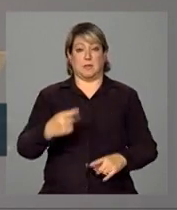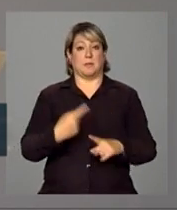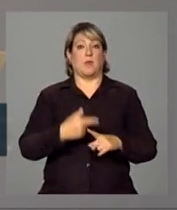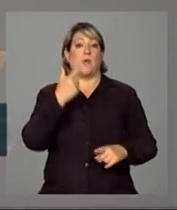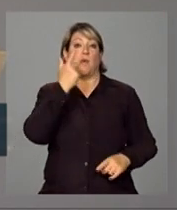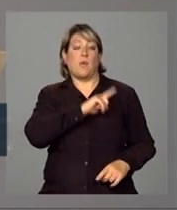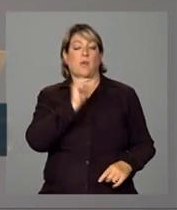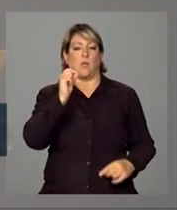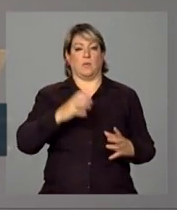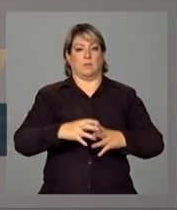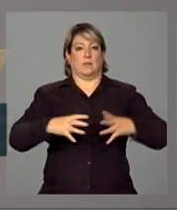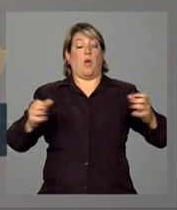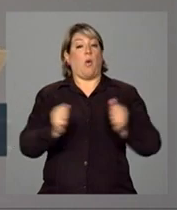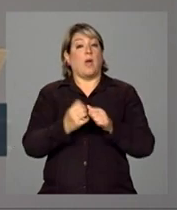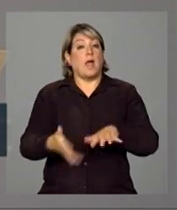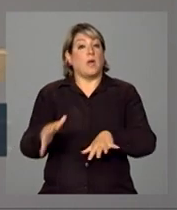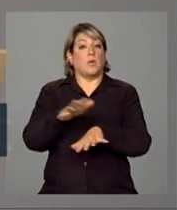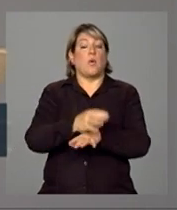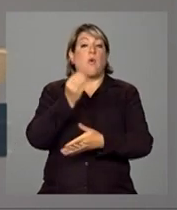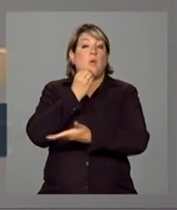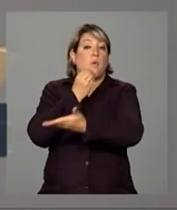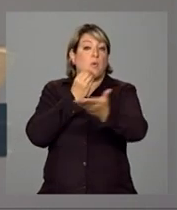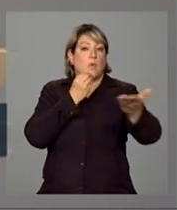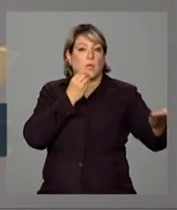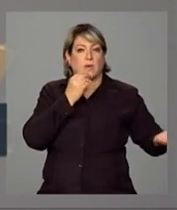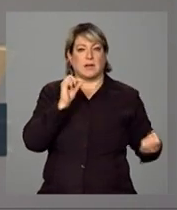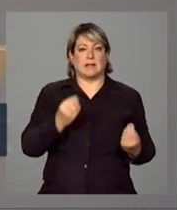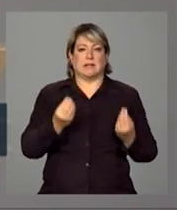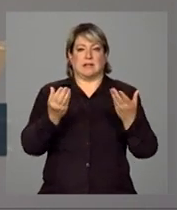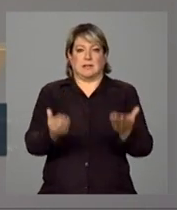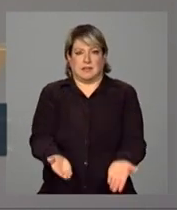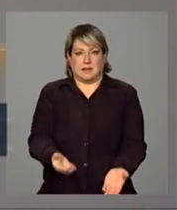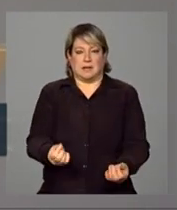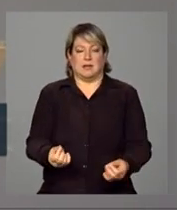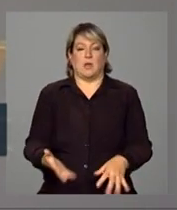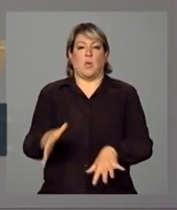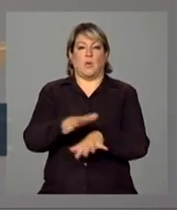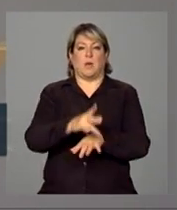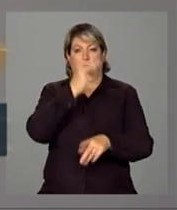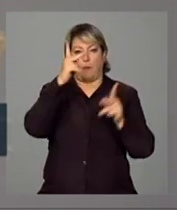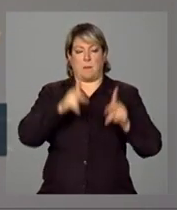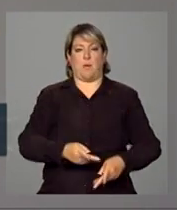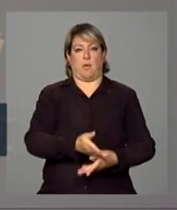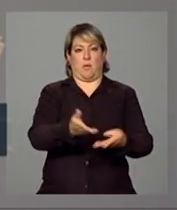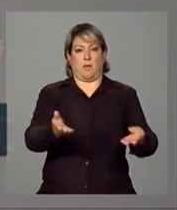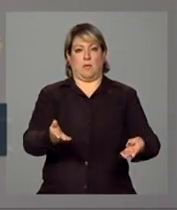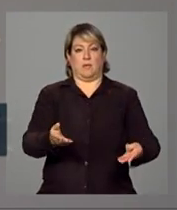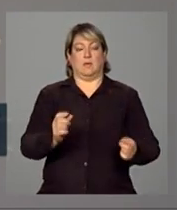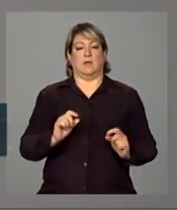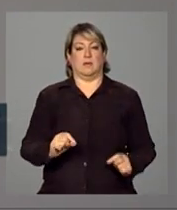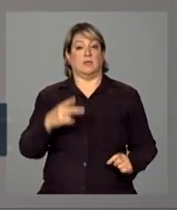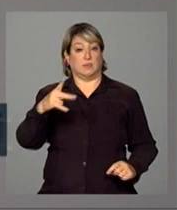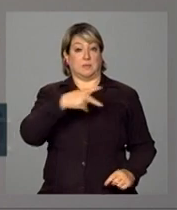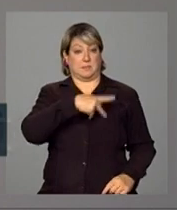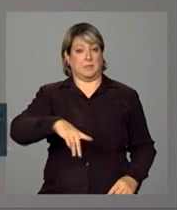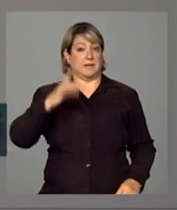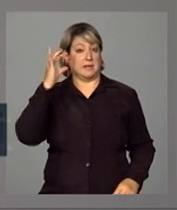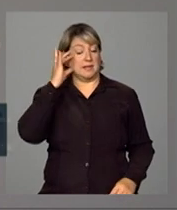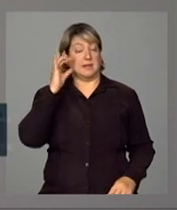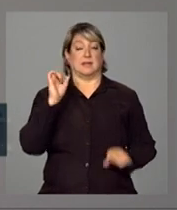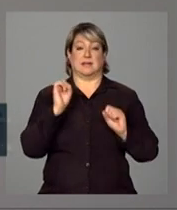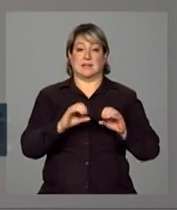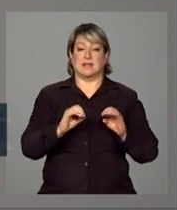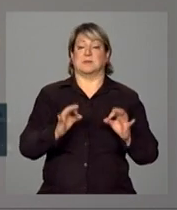com inclusão, onde as oportunidades são instrumento de inclusão para o nosso povo. Sua orientação foi clara, presidenta.